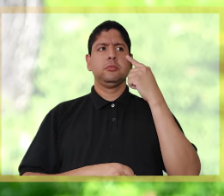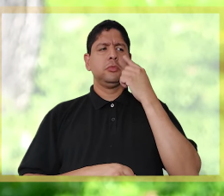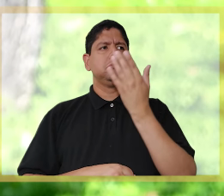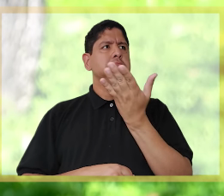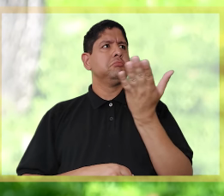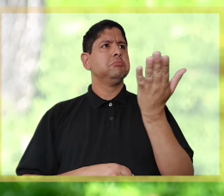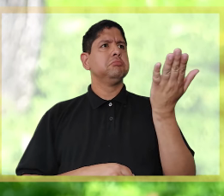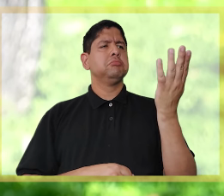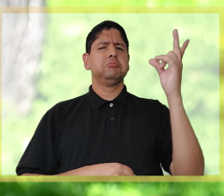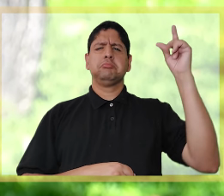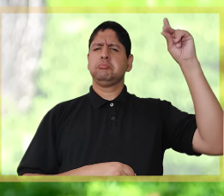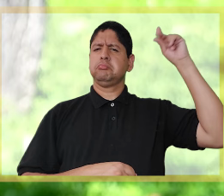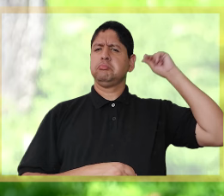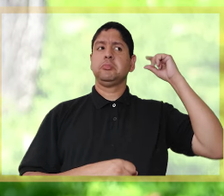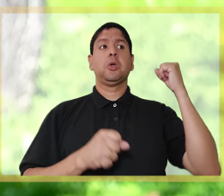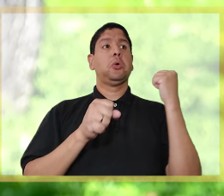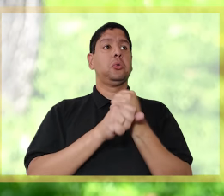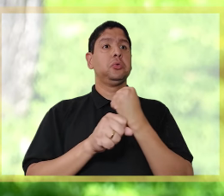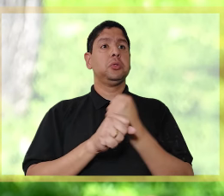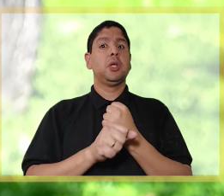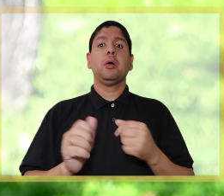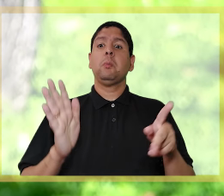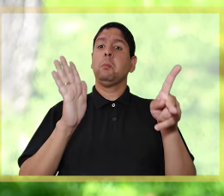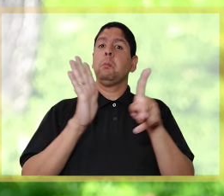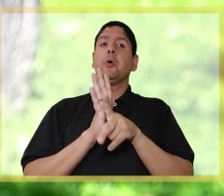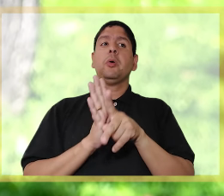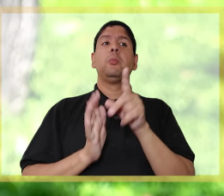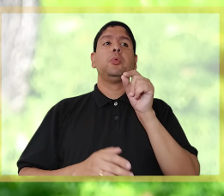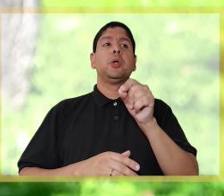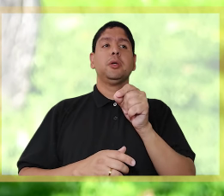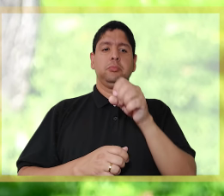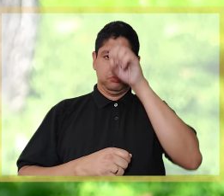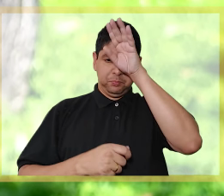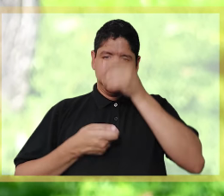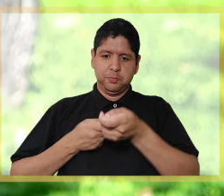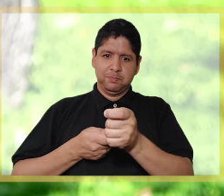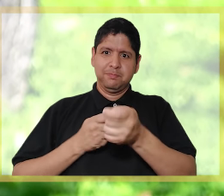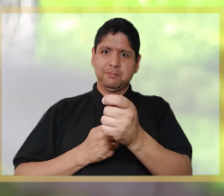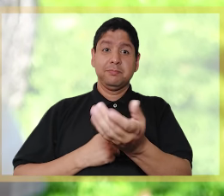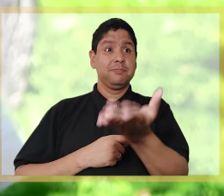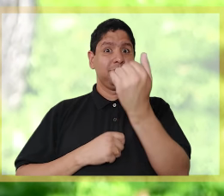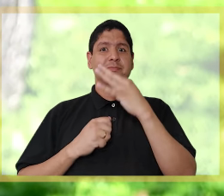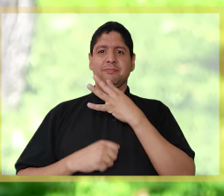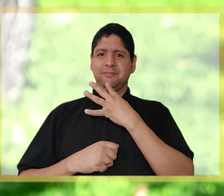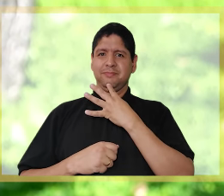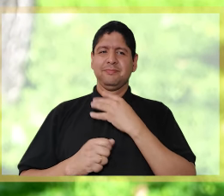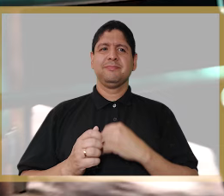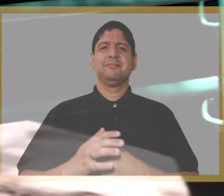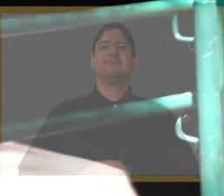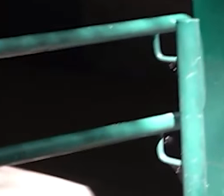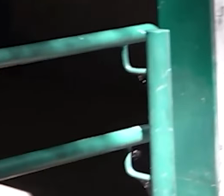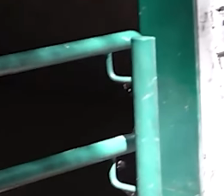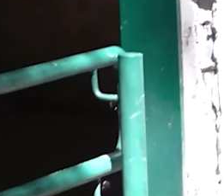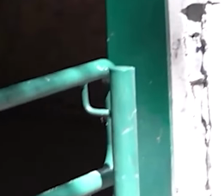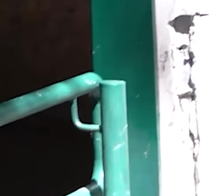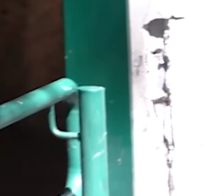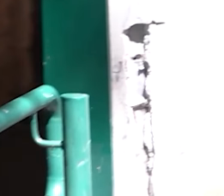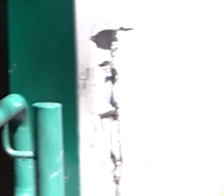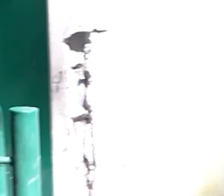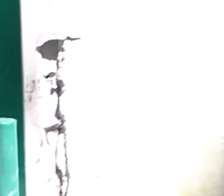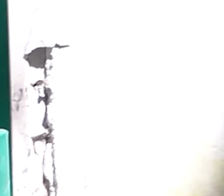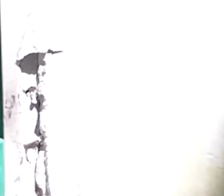equipamentos da época e construções que são um tesouro da arqueologia. Simbora conhecer? Vem comigo!